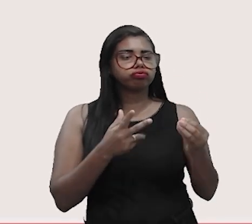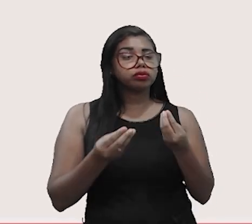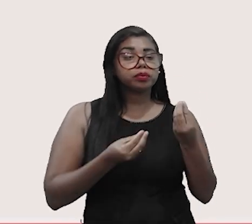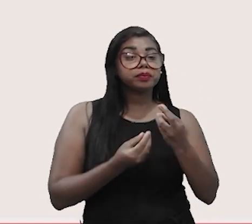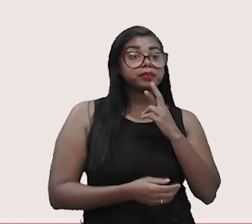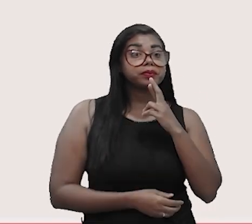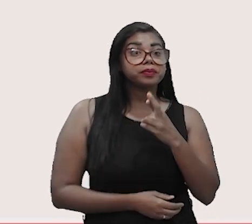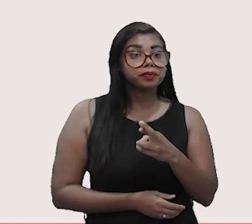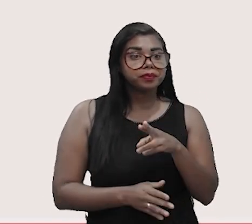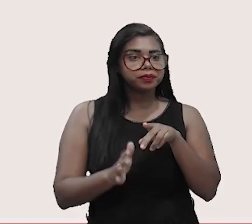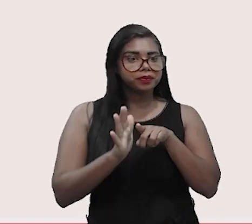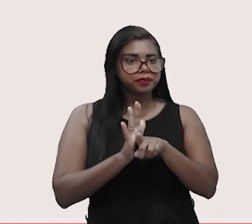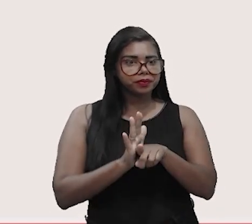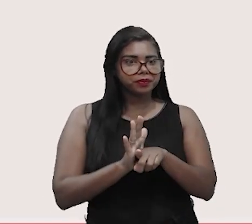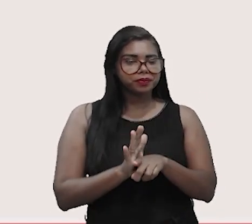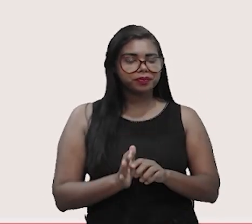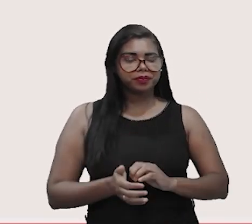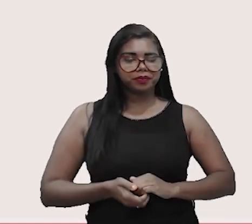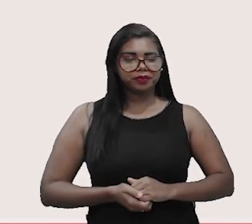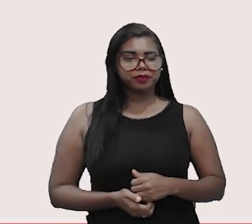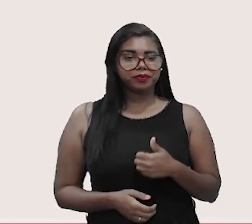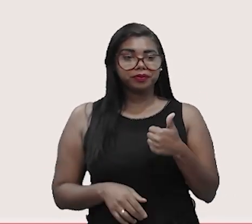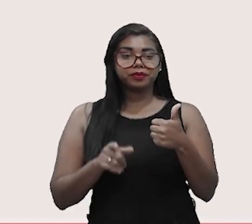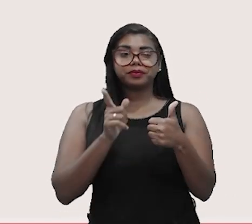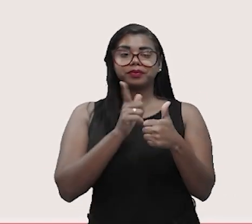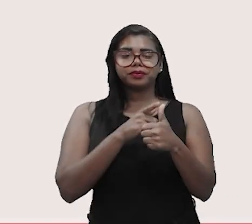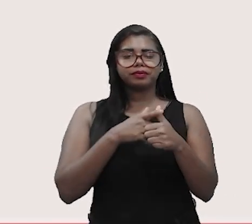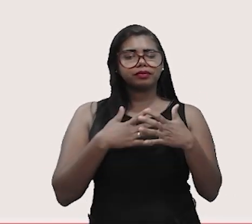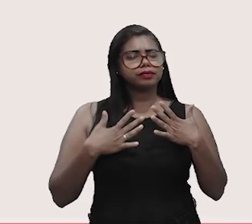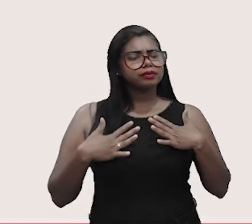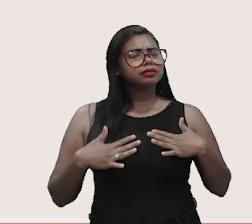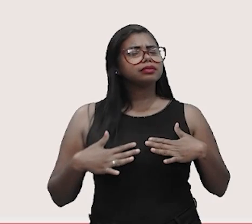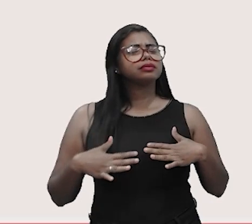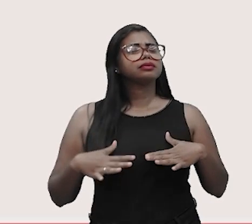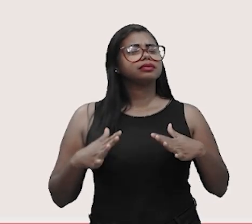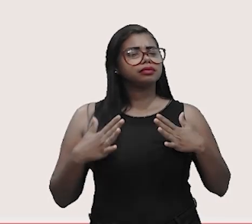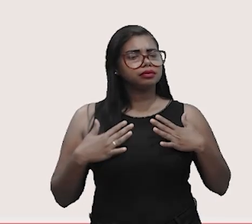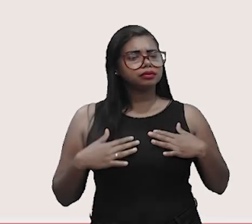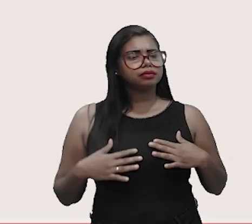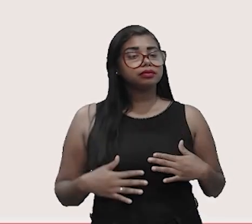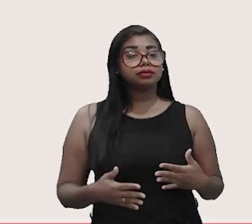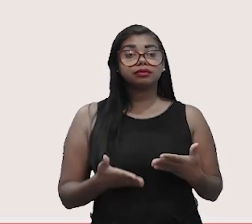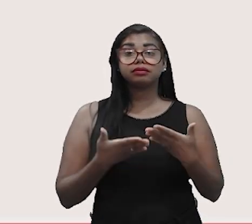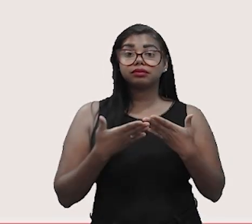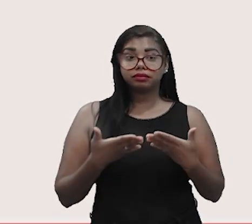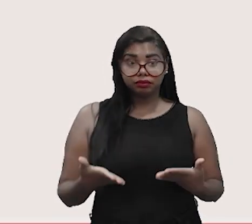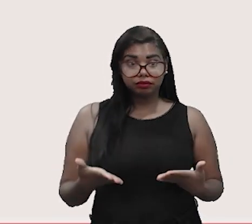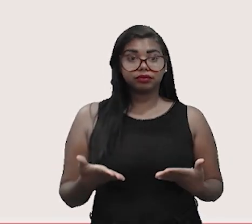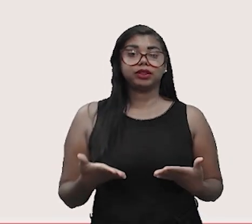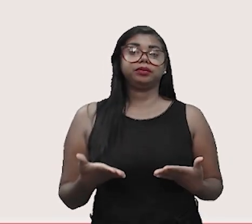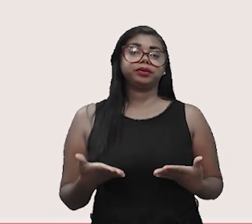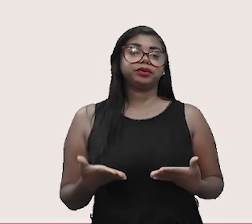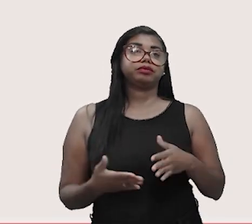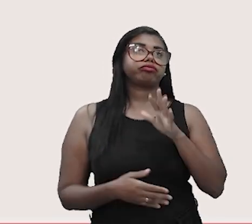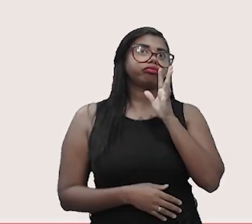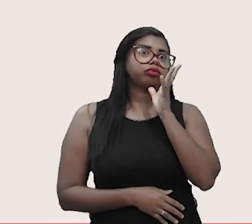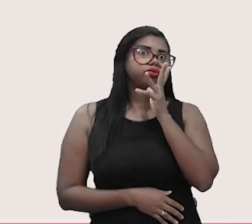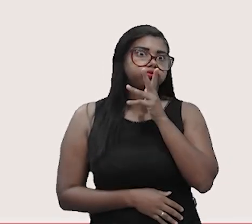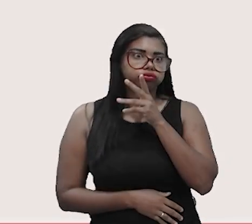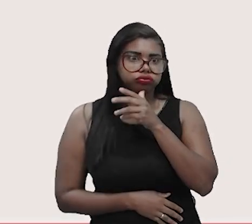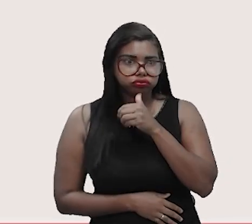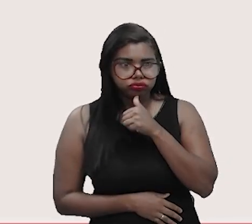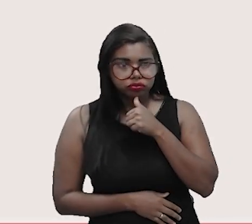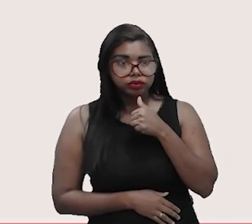questão, certo? Primeiramente com tranquilidade, tá? É uma prova extensa, uma prova com 45 questões,